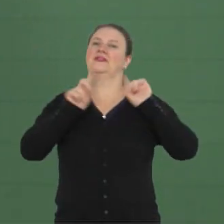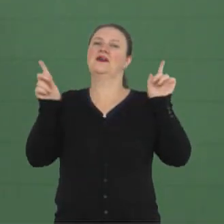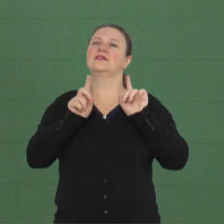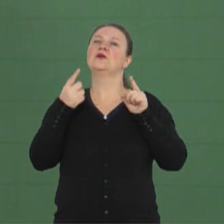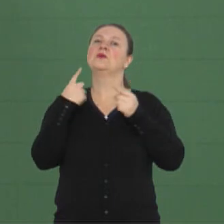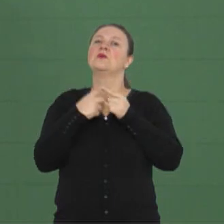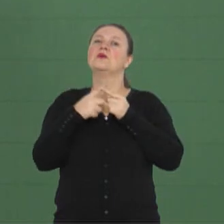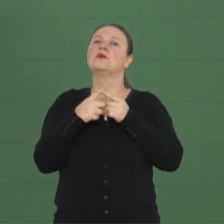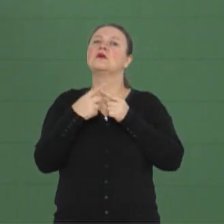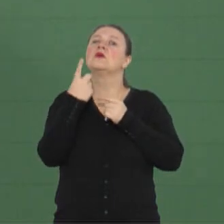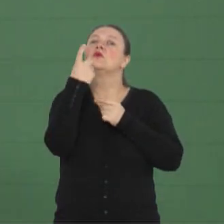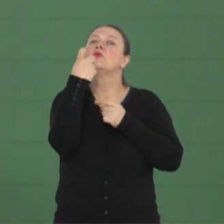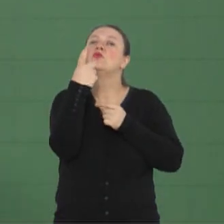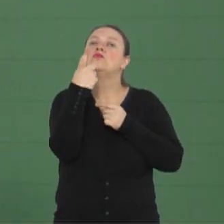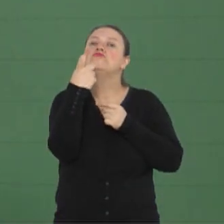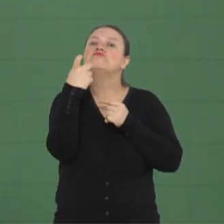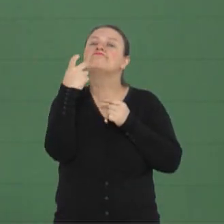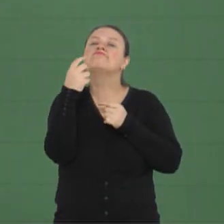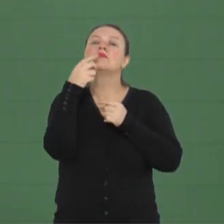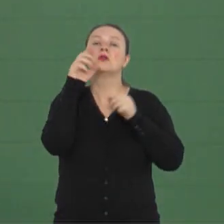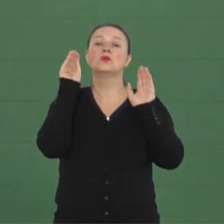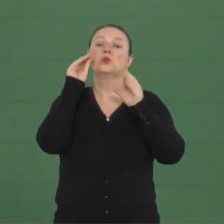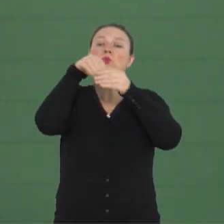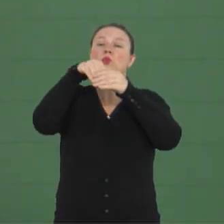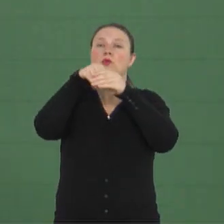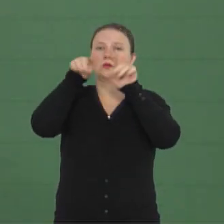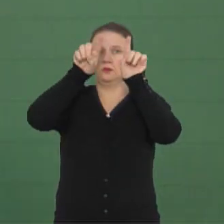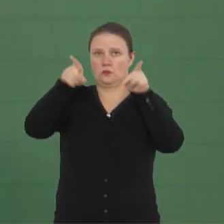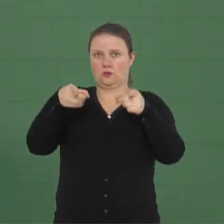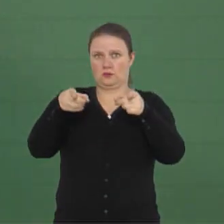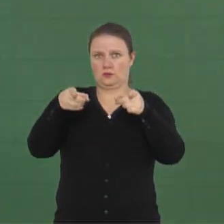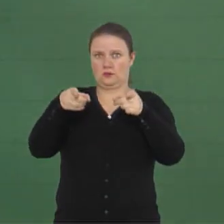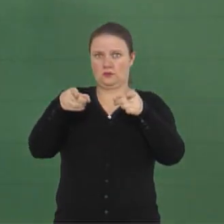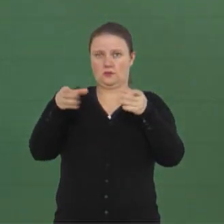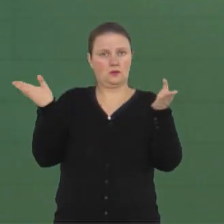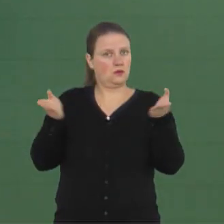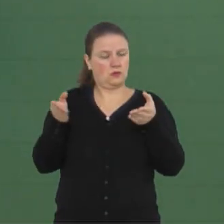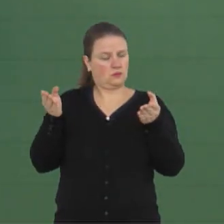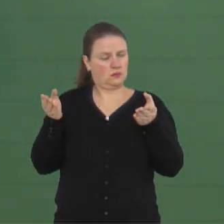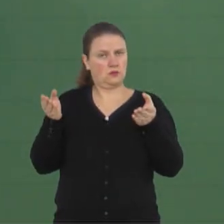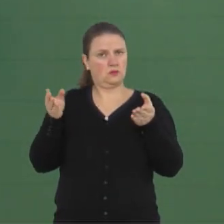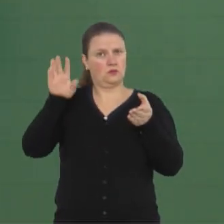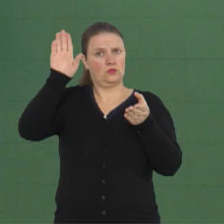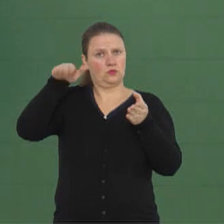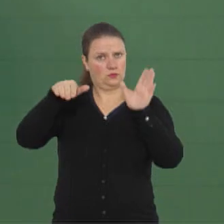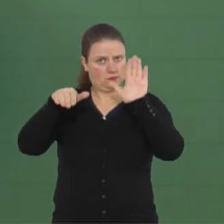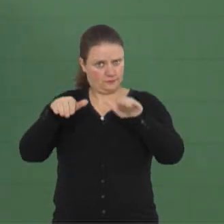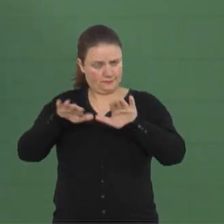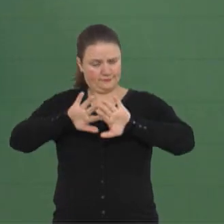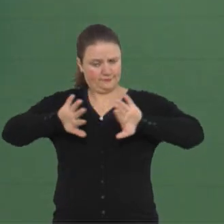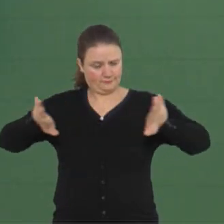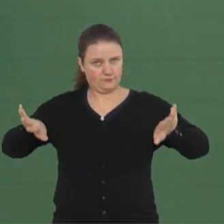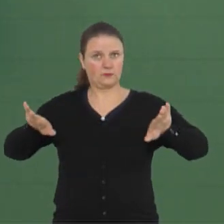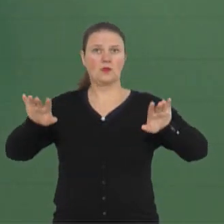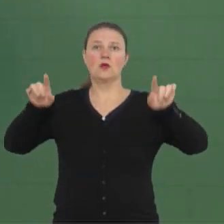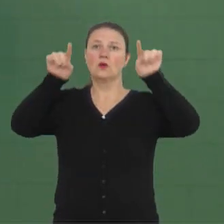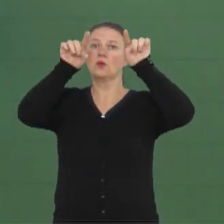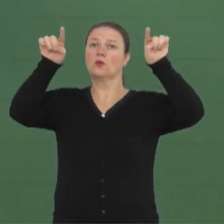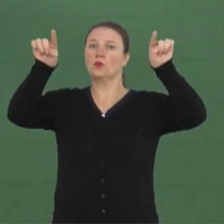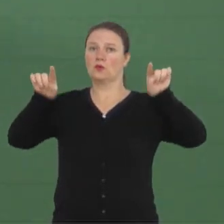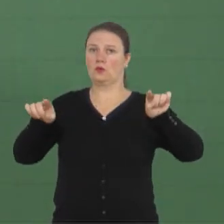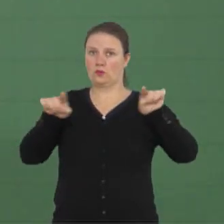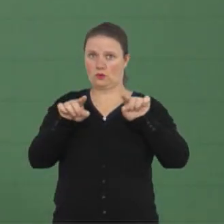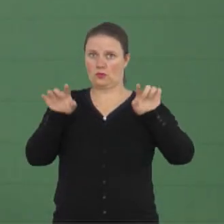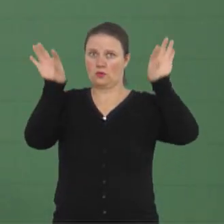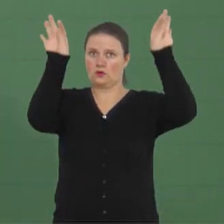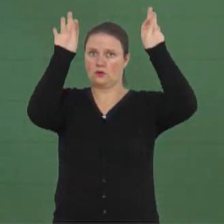é a única operação dentro dos parênteses. Então, vamos seguir com os colchetes e com